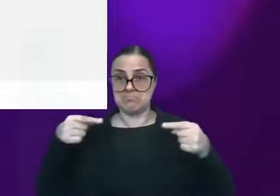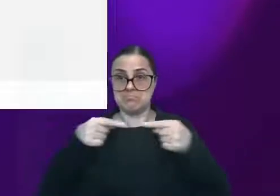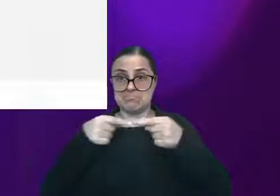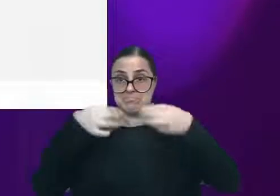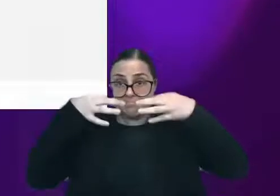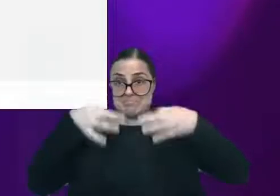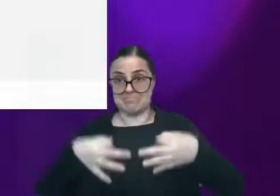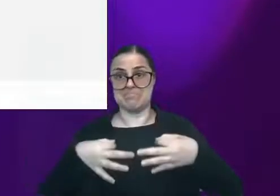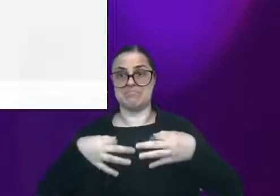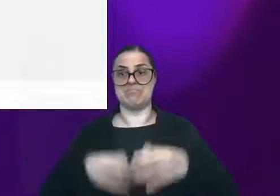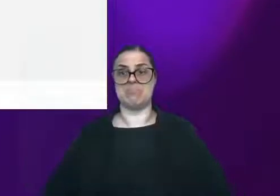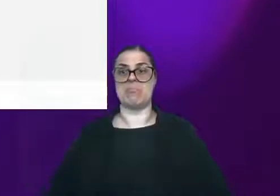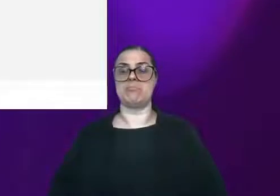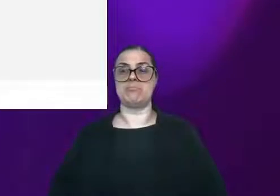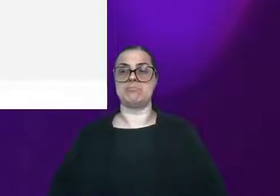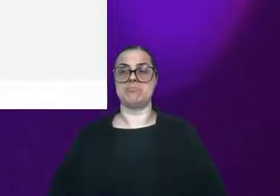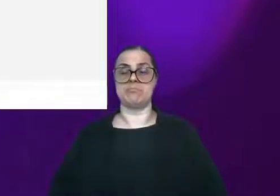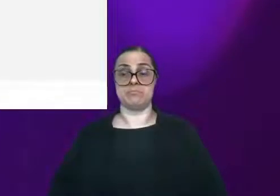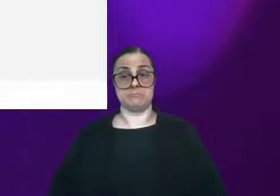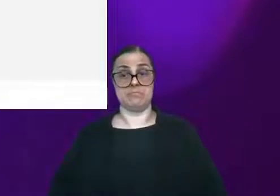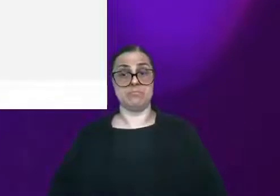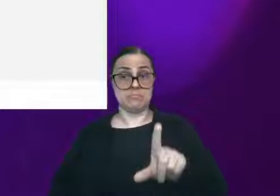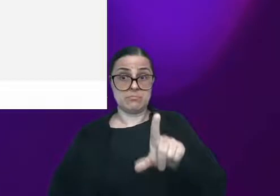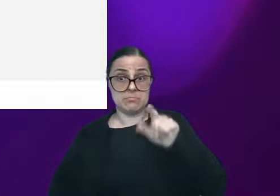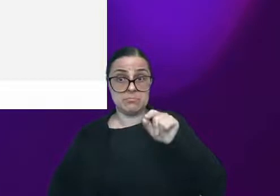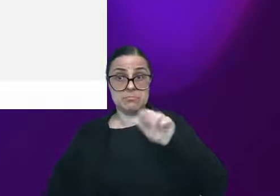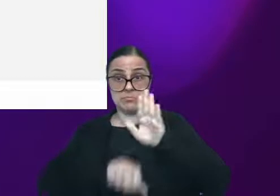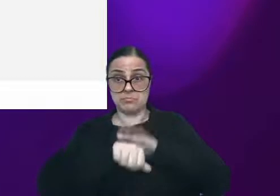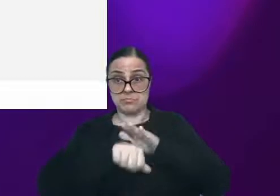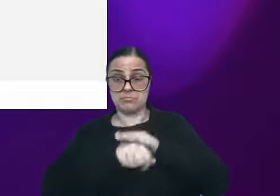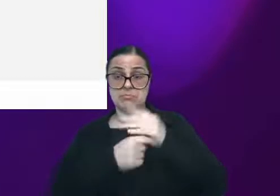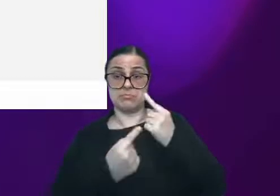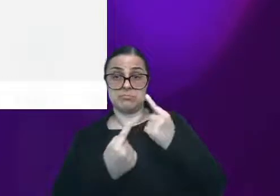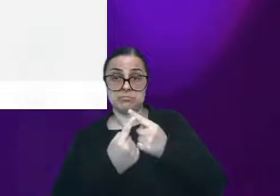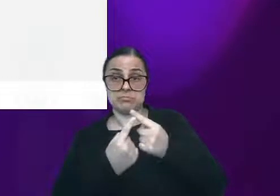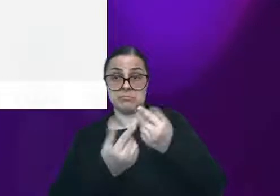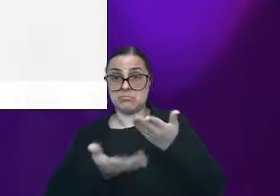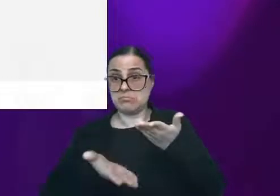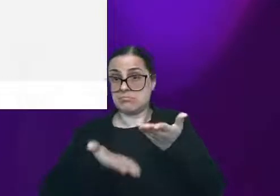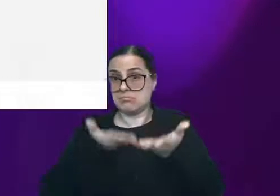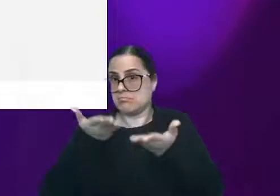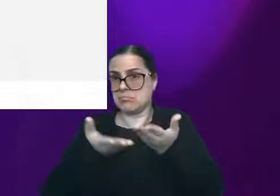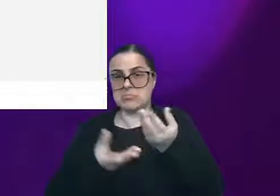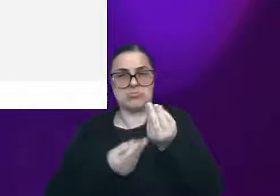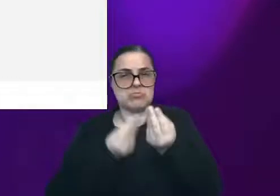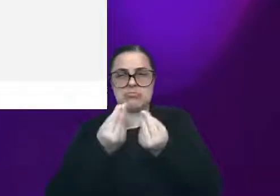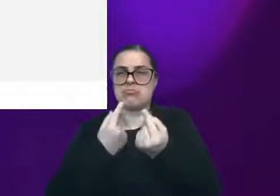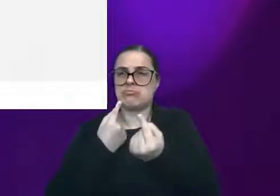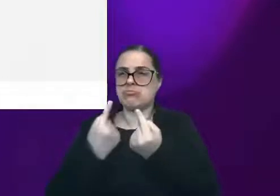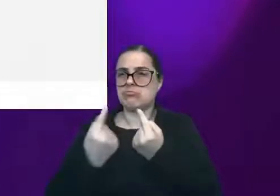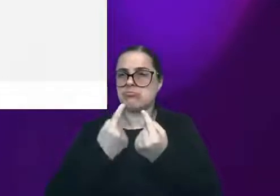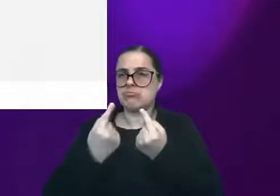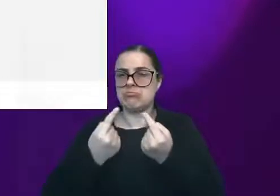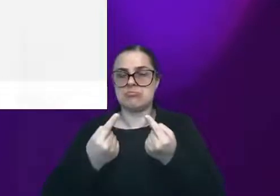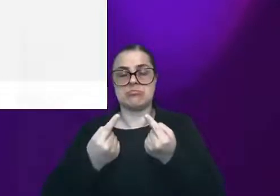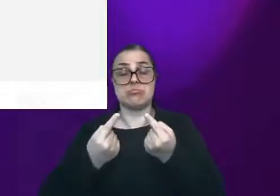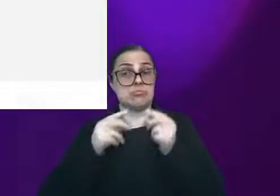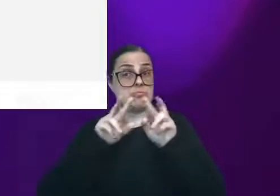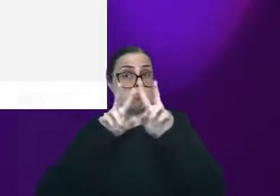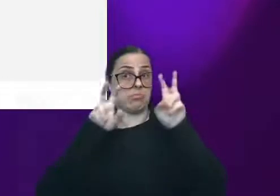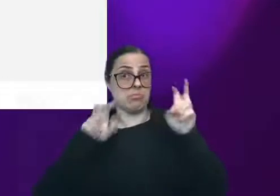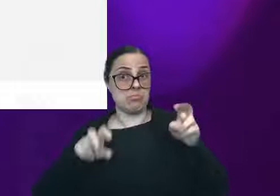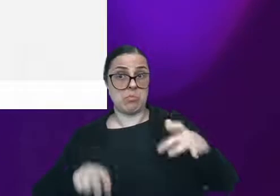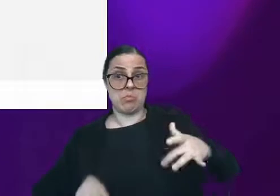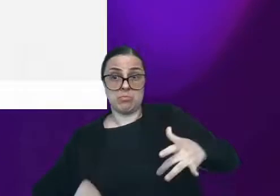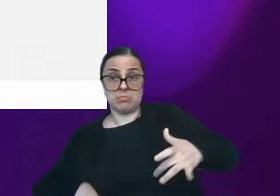Então, em termos de opção de tratamento, a gente tem essa discussão do transplante de fígado ser